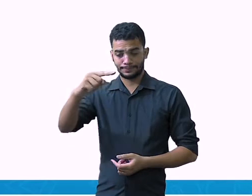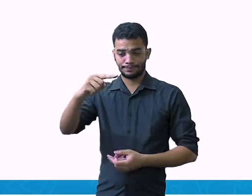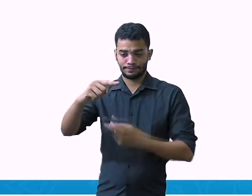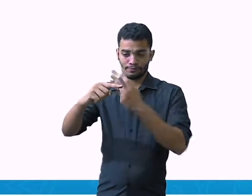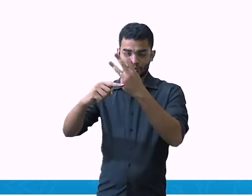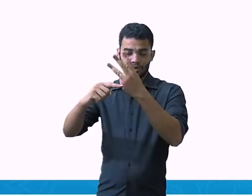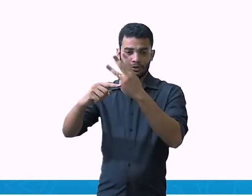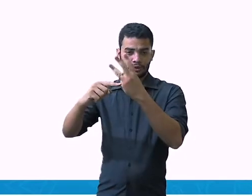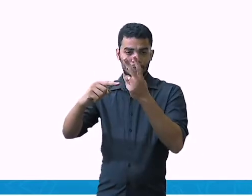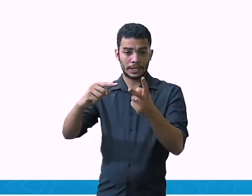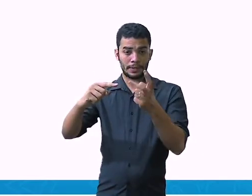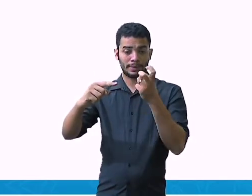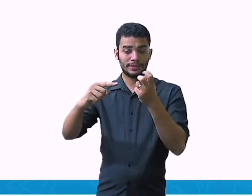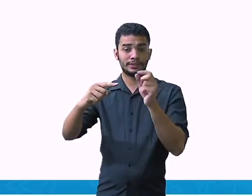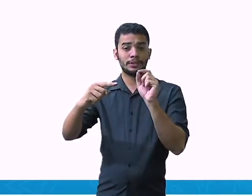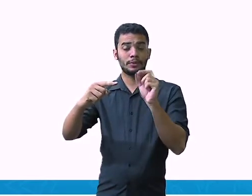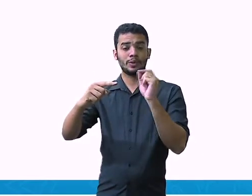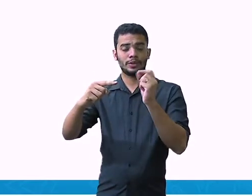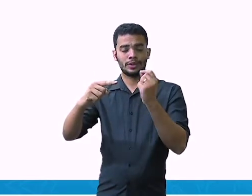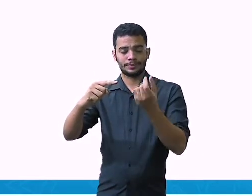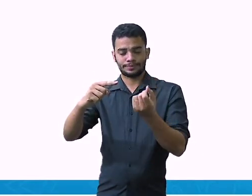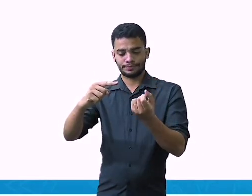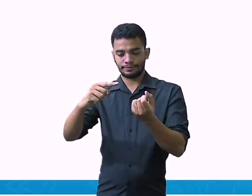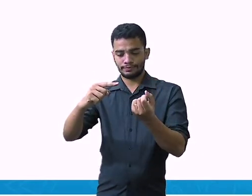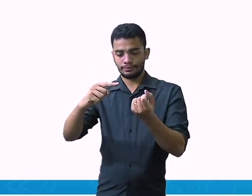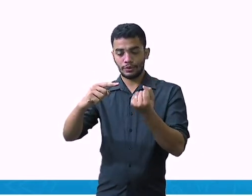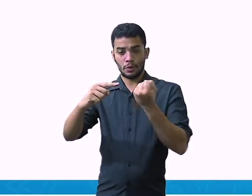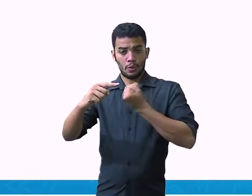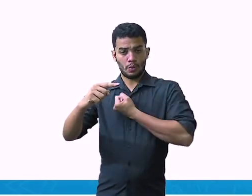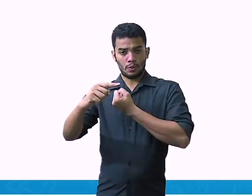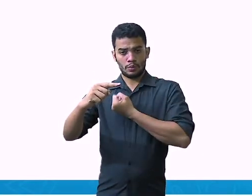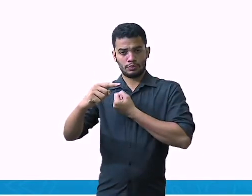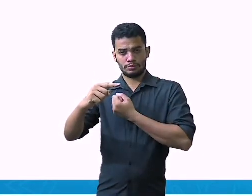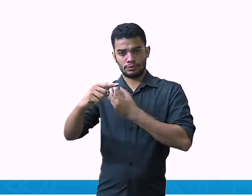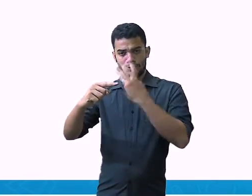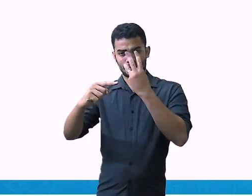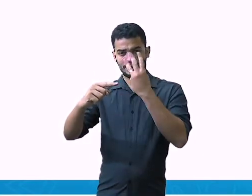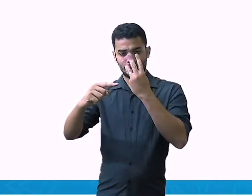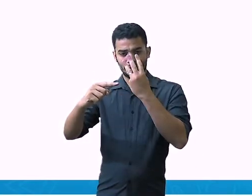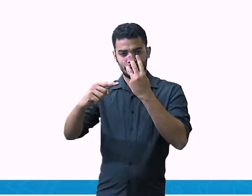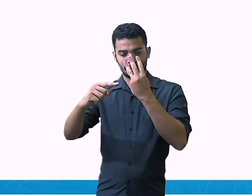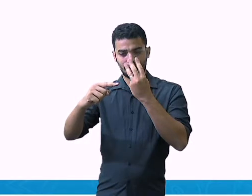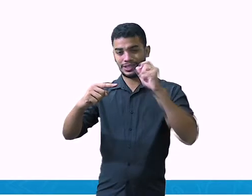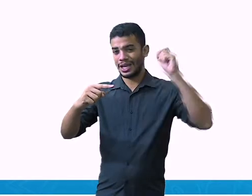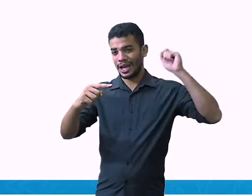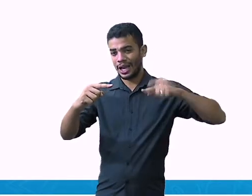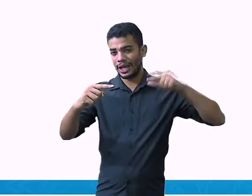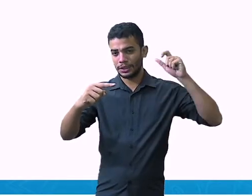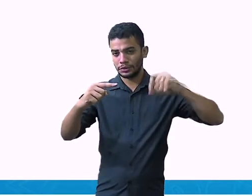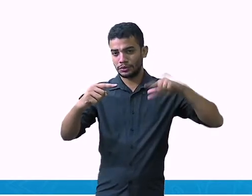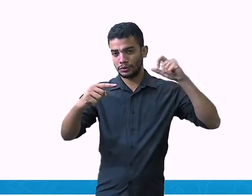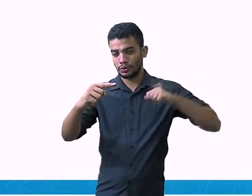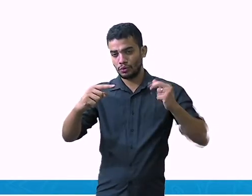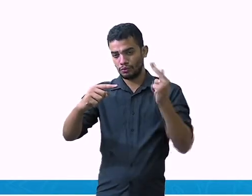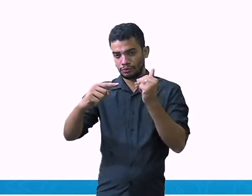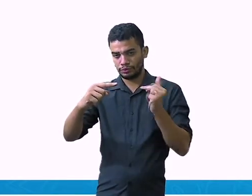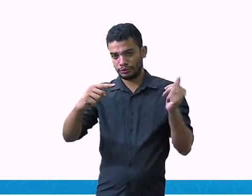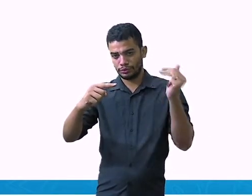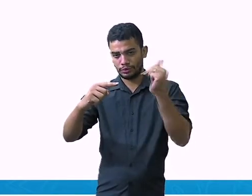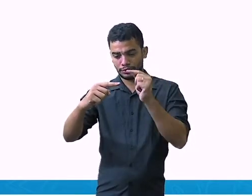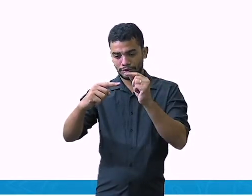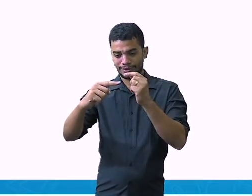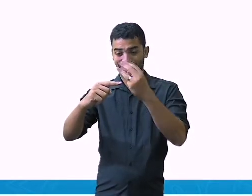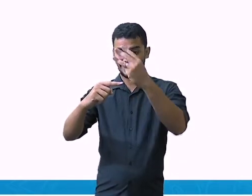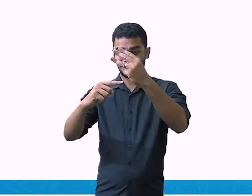representada pelo azul. 3 de quanto, professora? De quantas partes no todo? De 4.